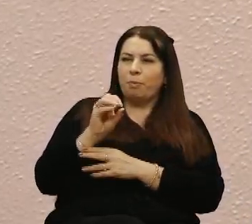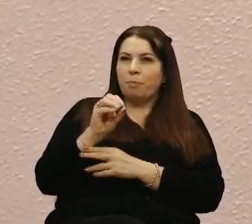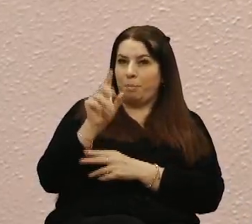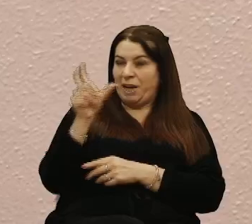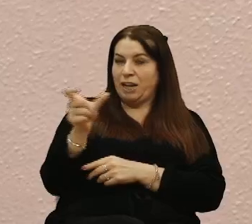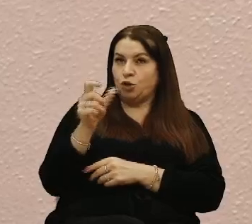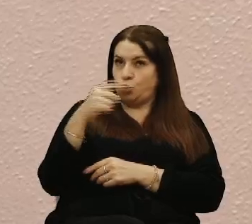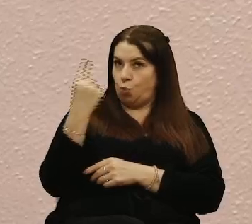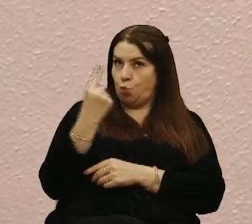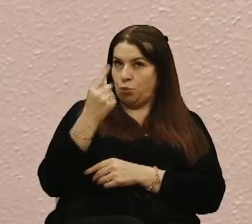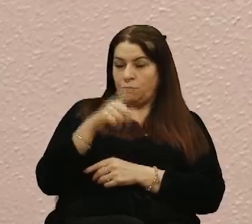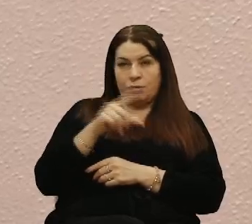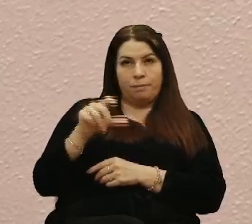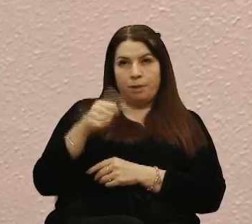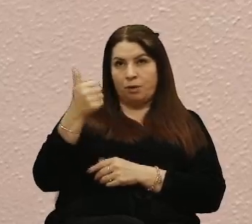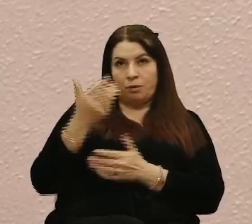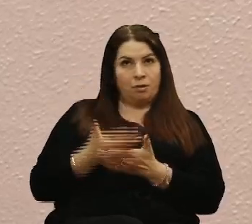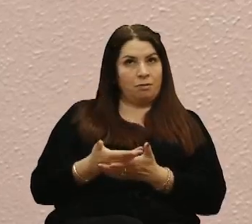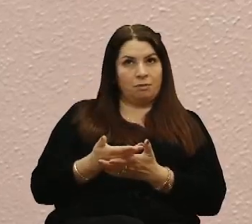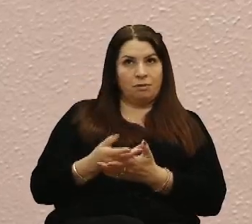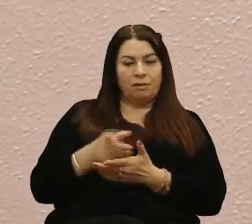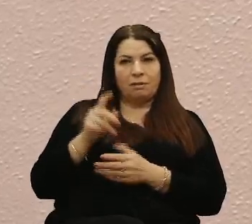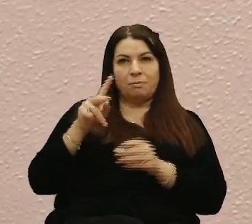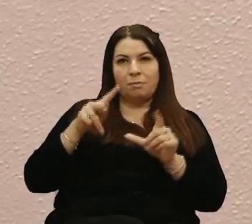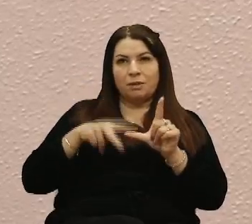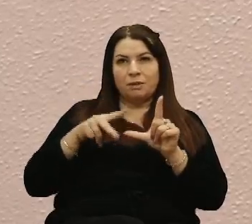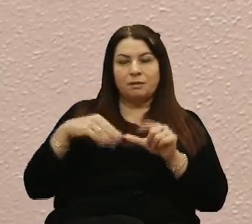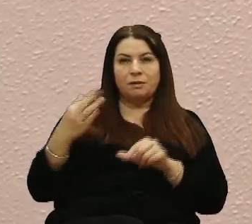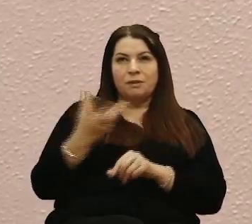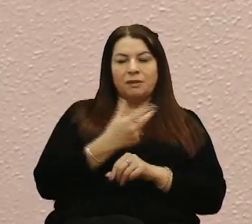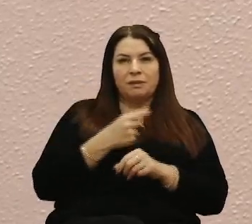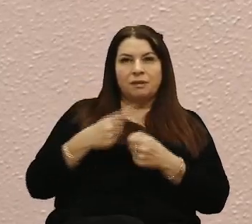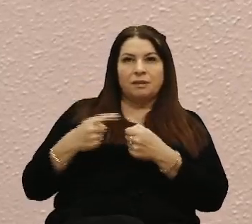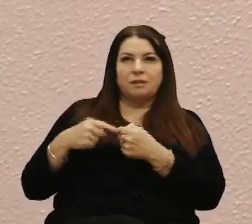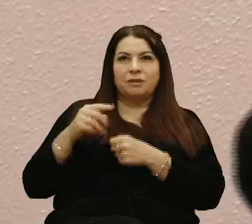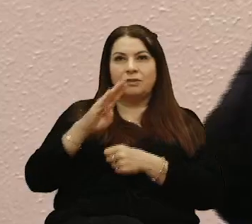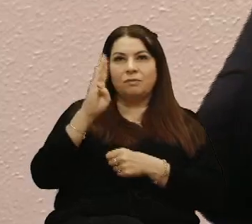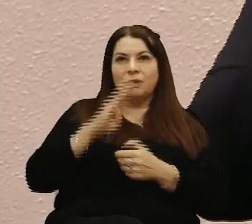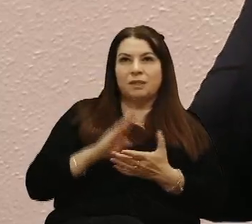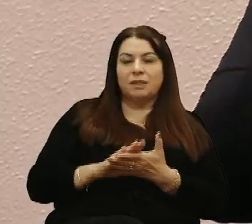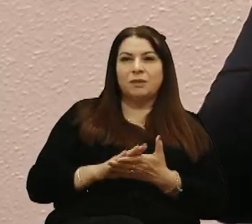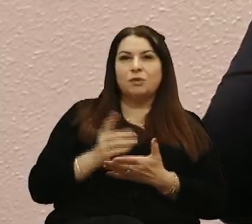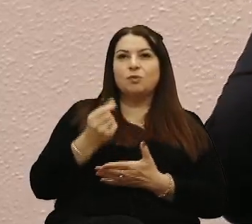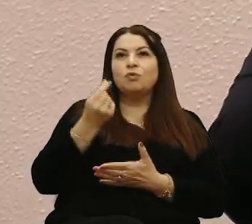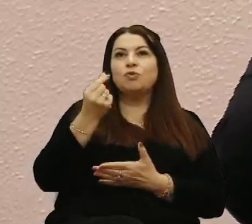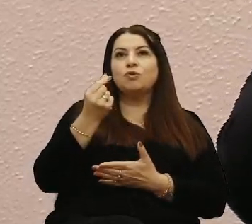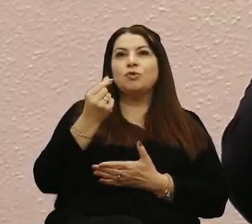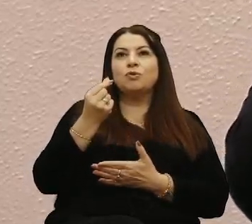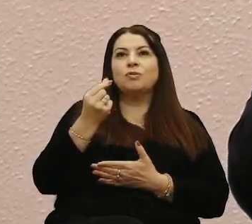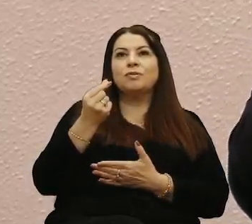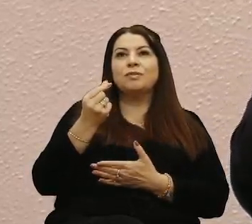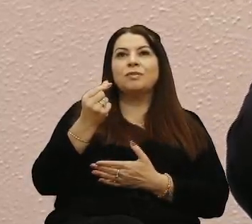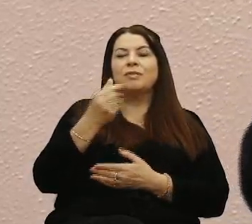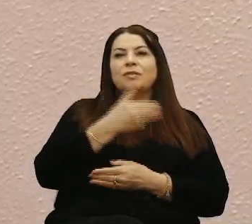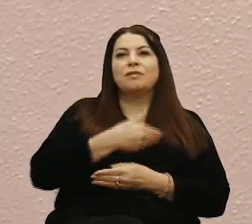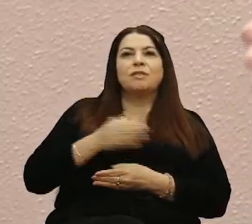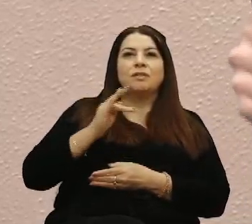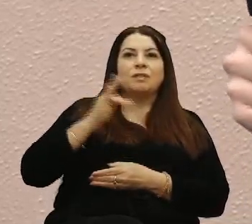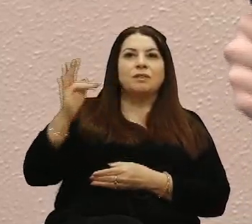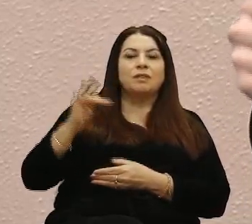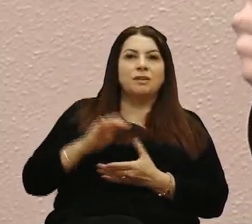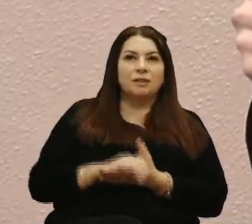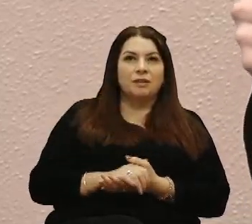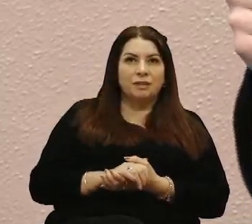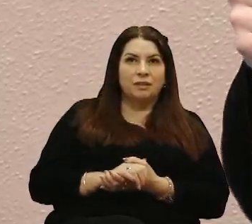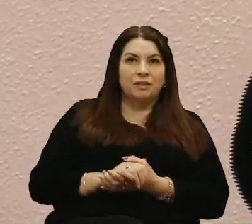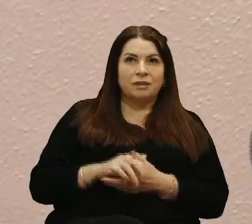do que o bilhete único, vereador Libardi, passe livre para todas as cidades do Brasil, com dinheiro do governo federal. Foi para